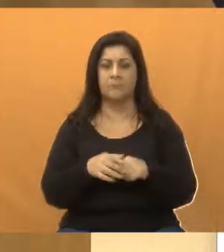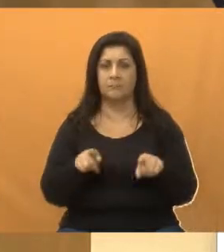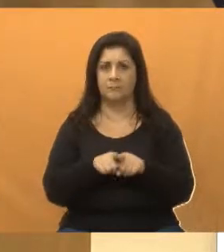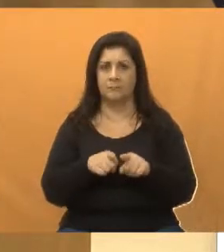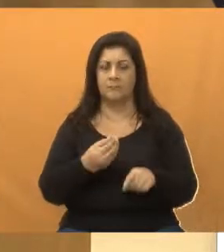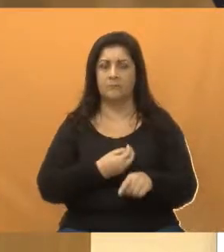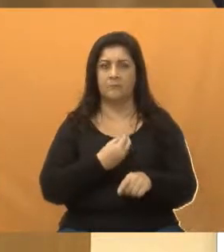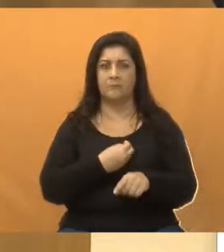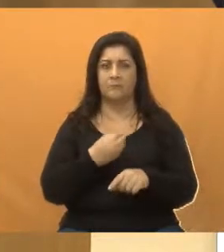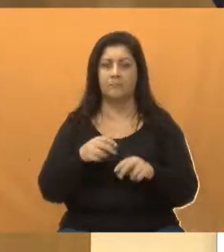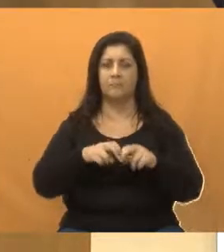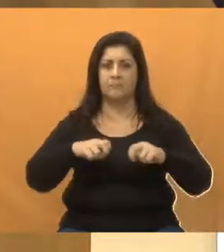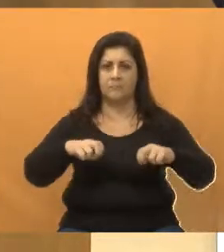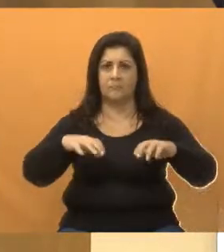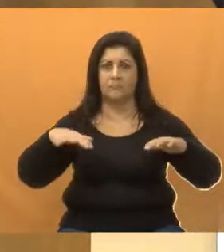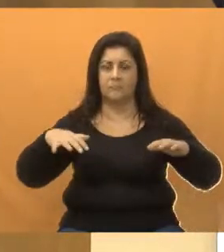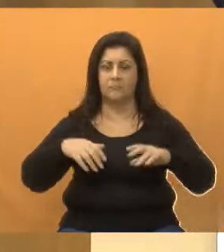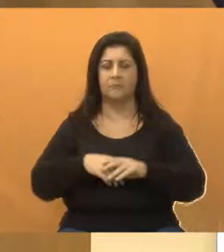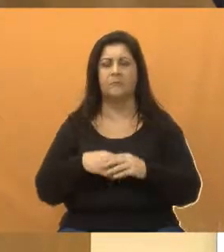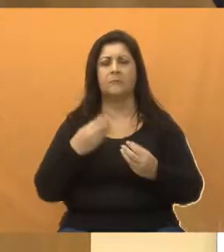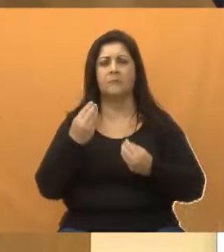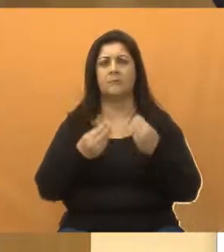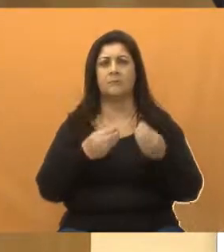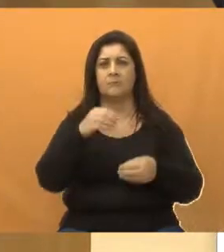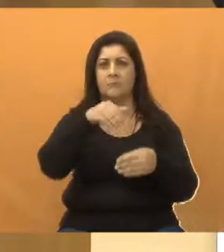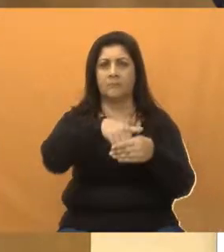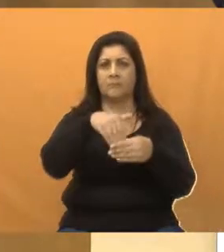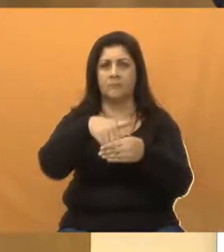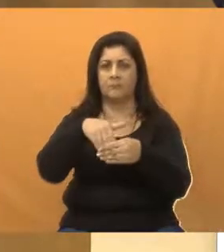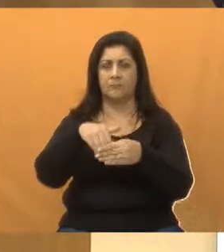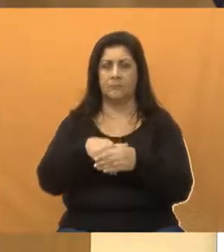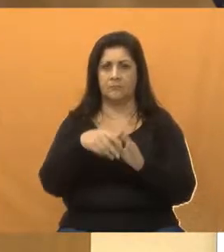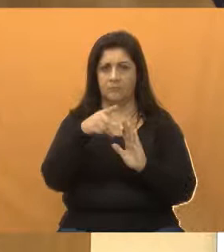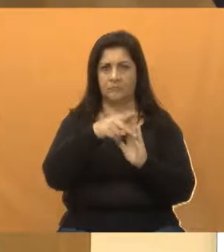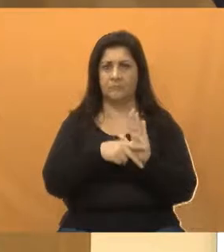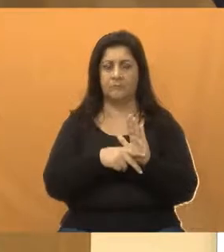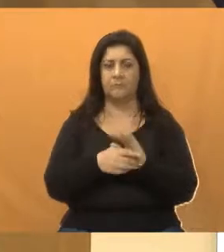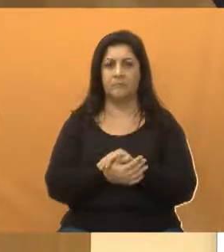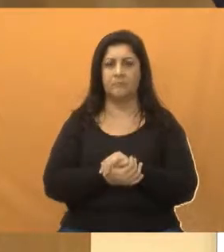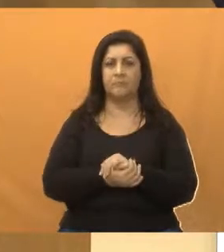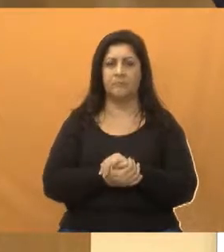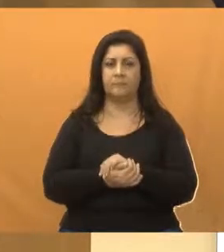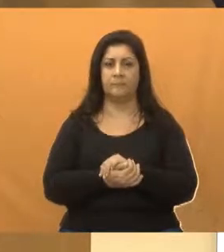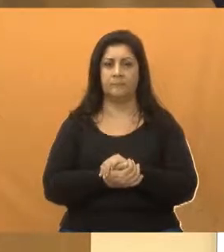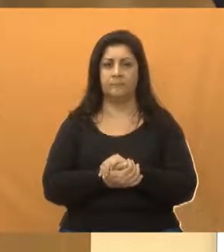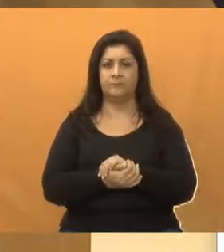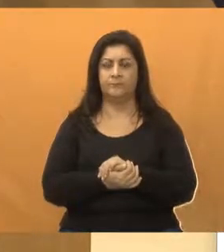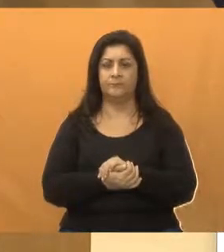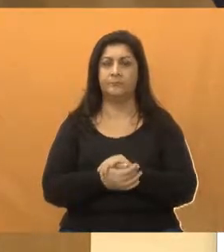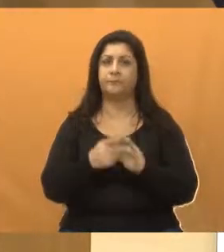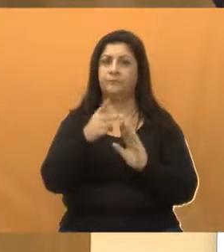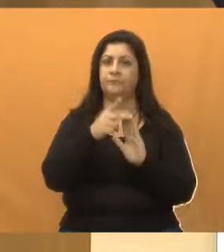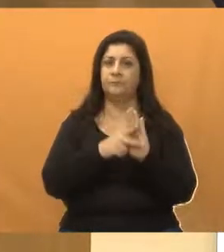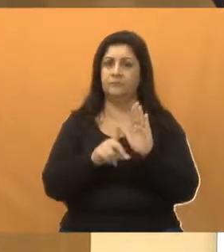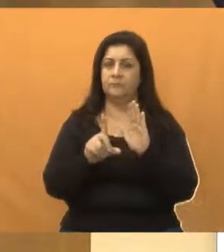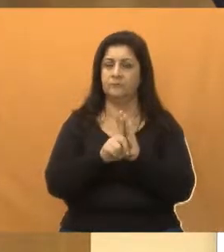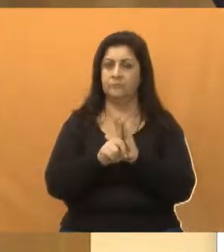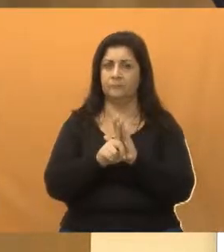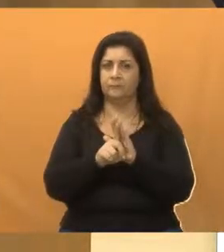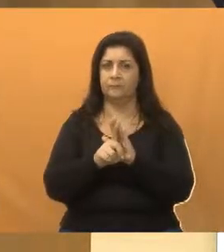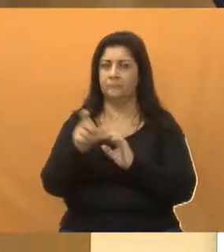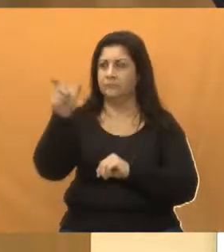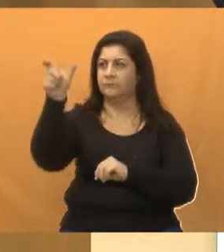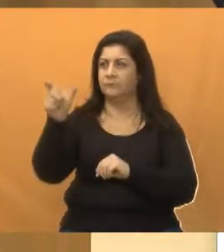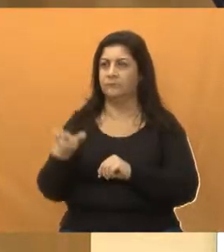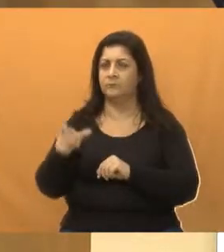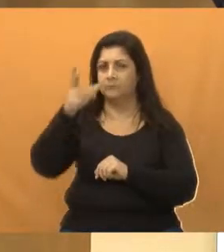presente, do que se trata a votação desse projeto. Trata-se de um projeto de lei do prefeito Isaías